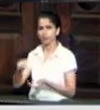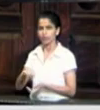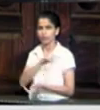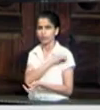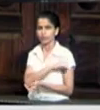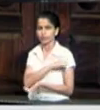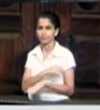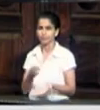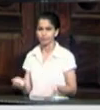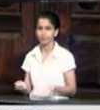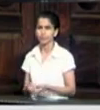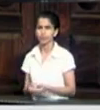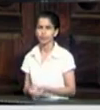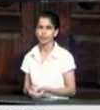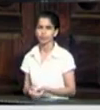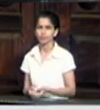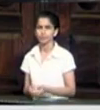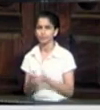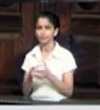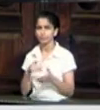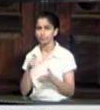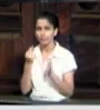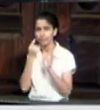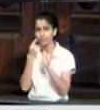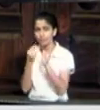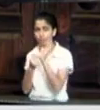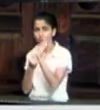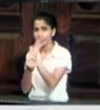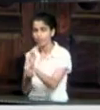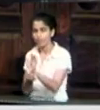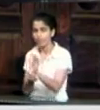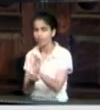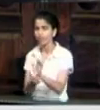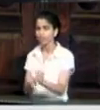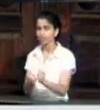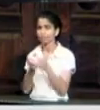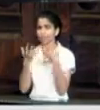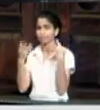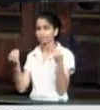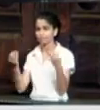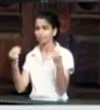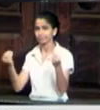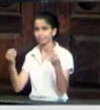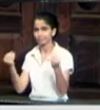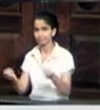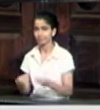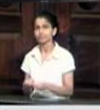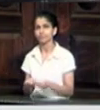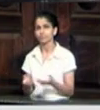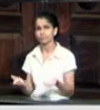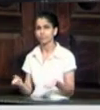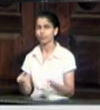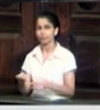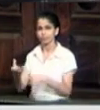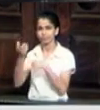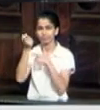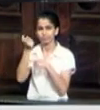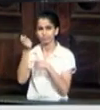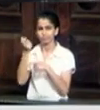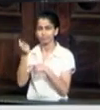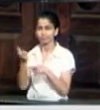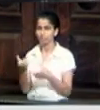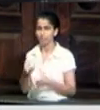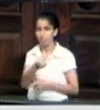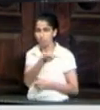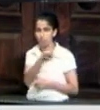para mostrar o tamanho da vitimização e como a questão da arma é um